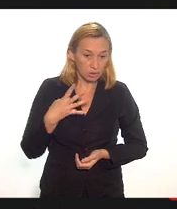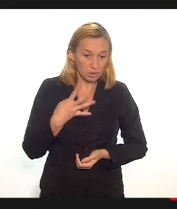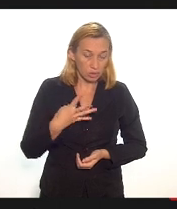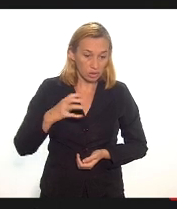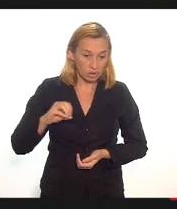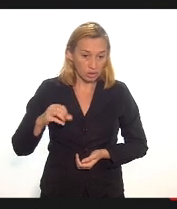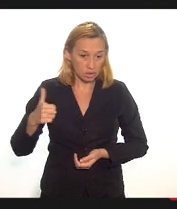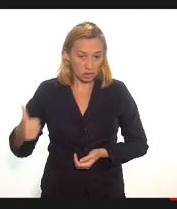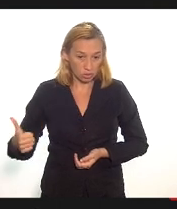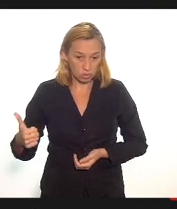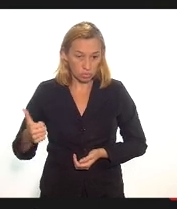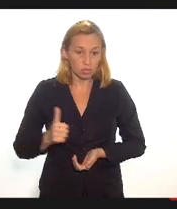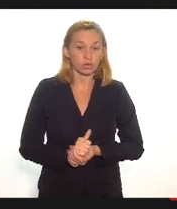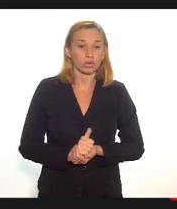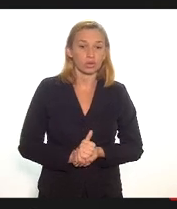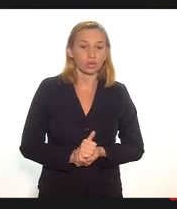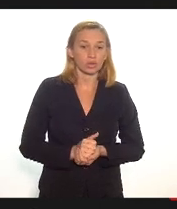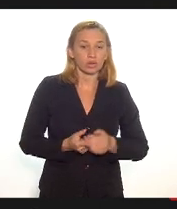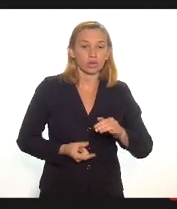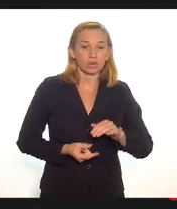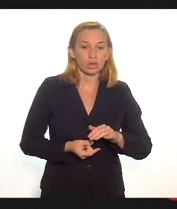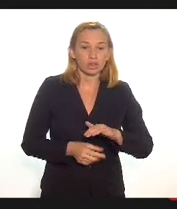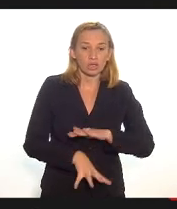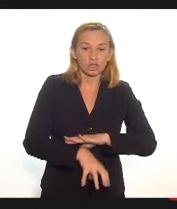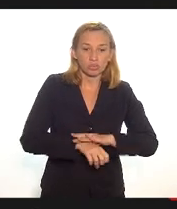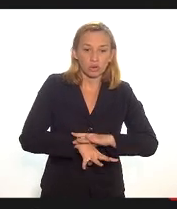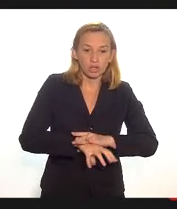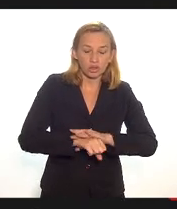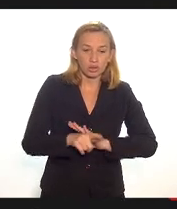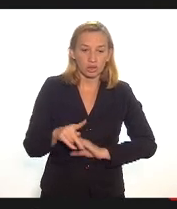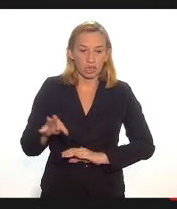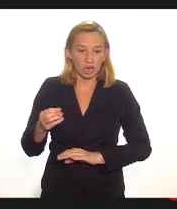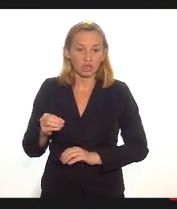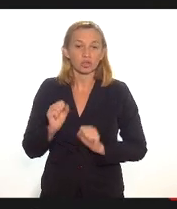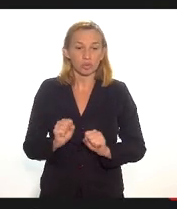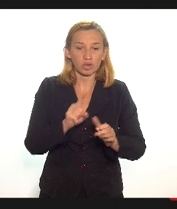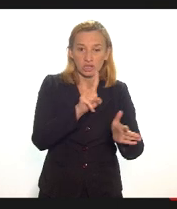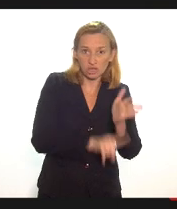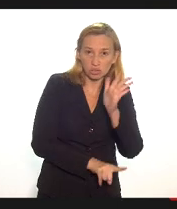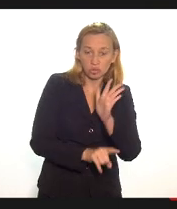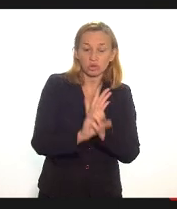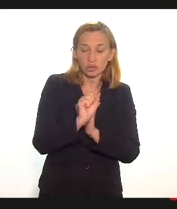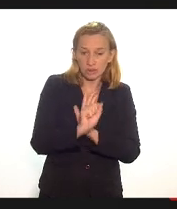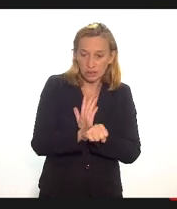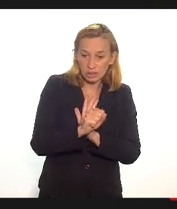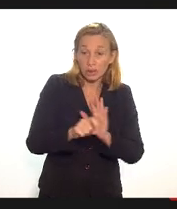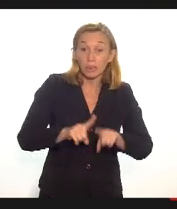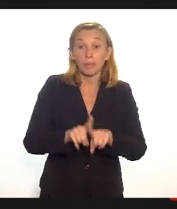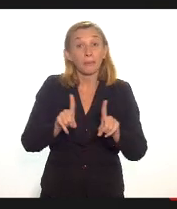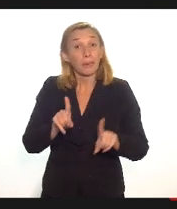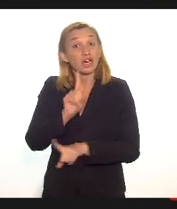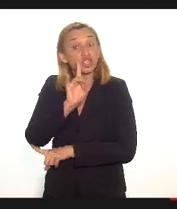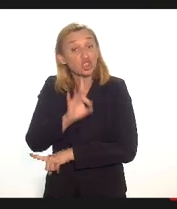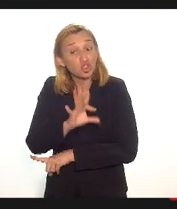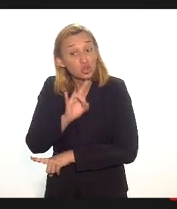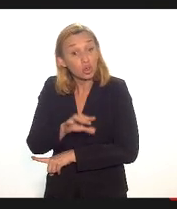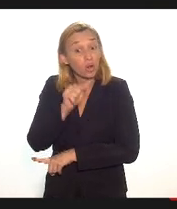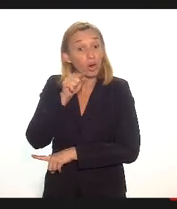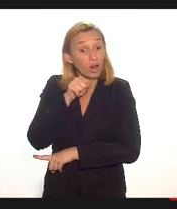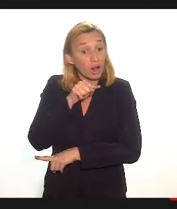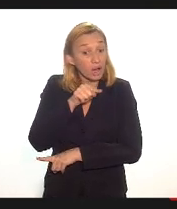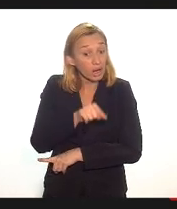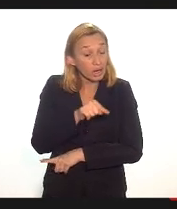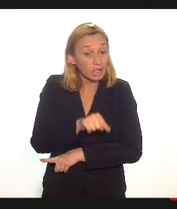CM-401. Então, gastos exploratórios podem ser abatidos, sim, mas só aqueles